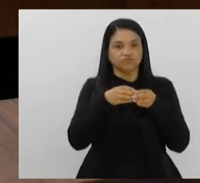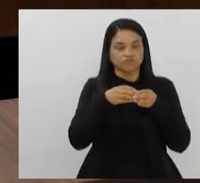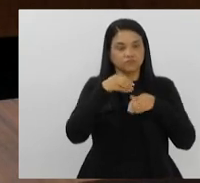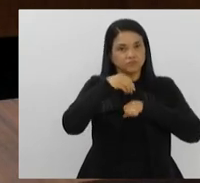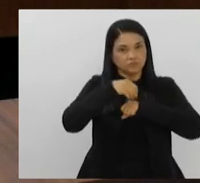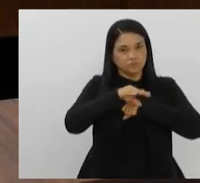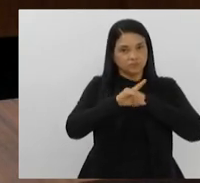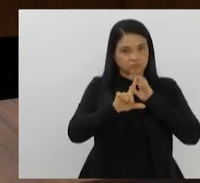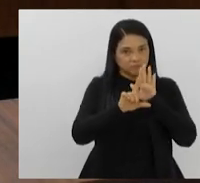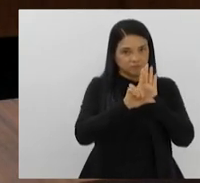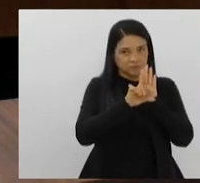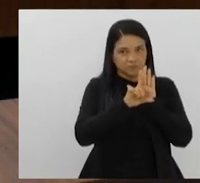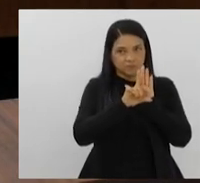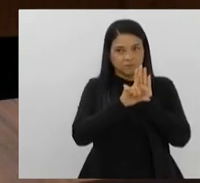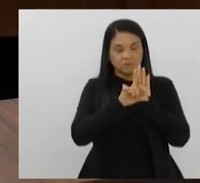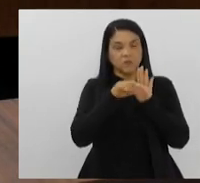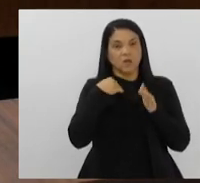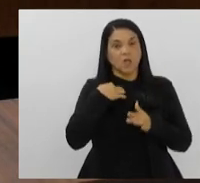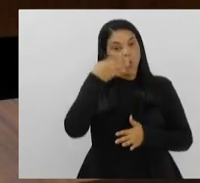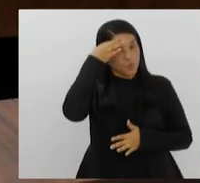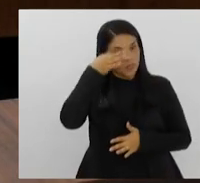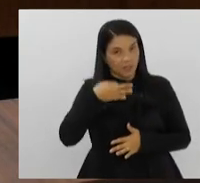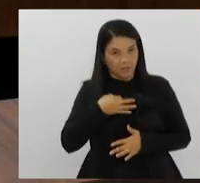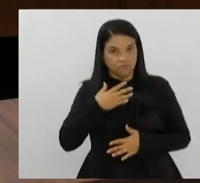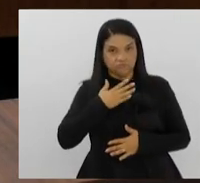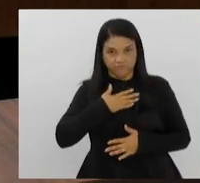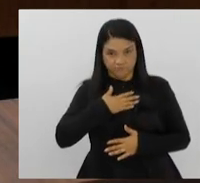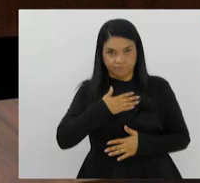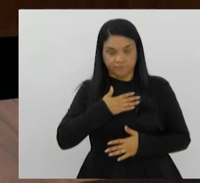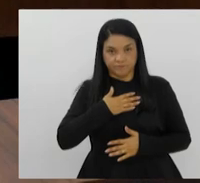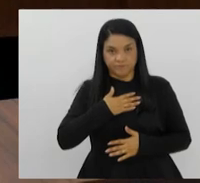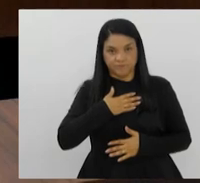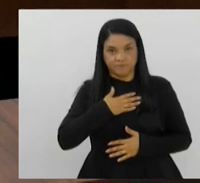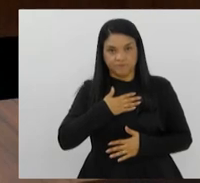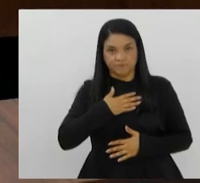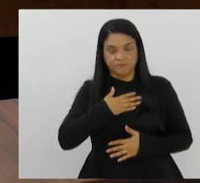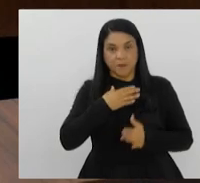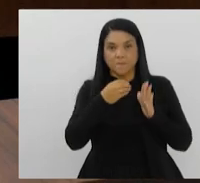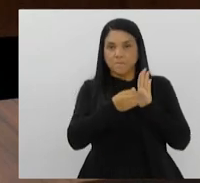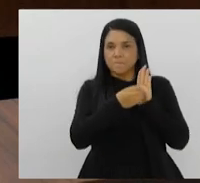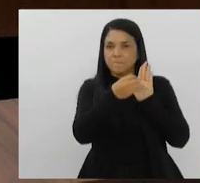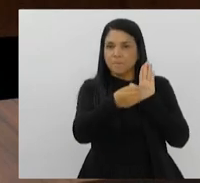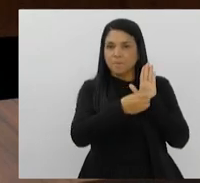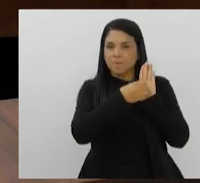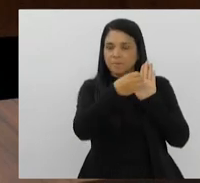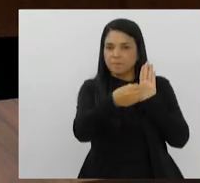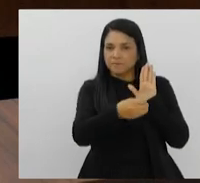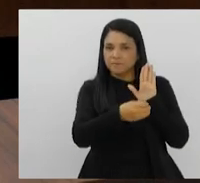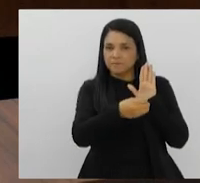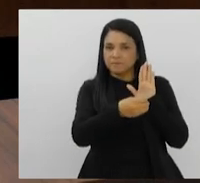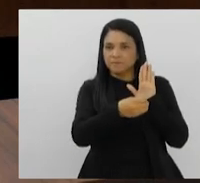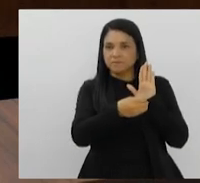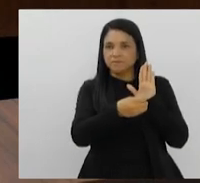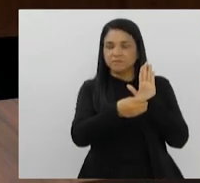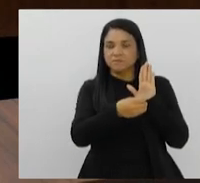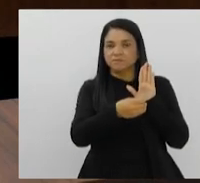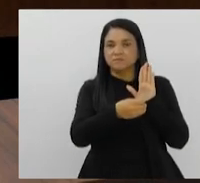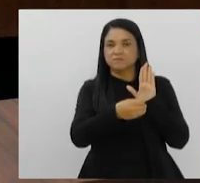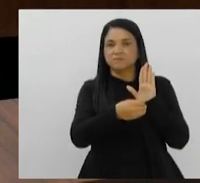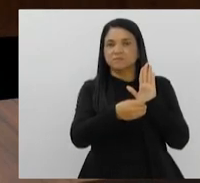Legislativa, no meu entendimento, vem dando parecer muitas